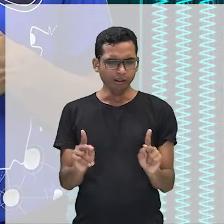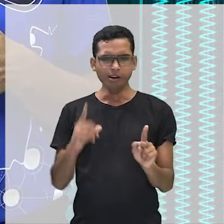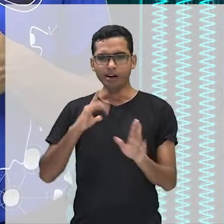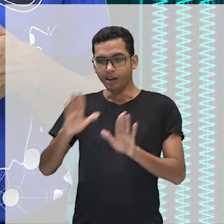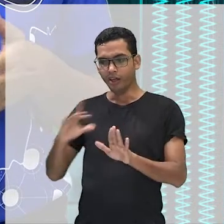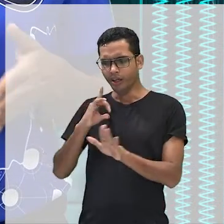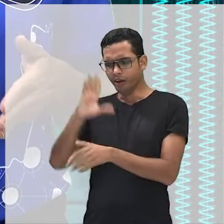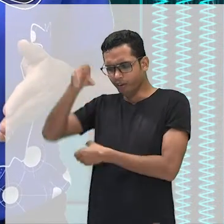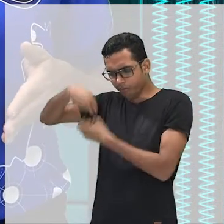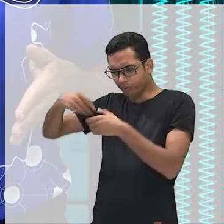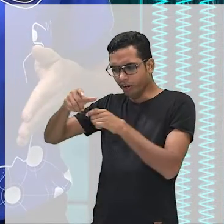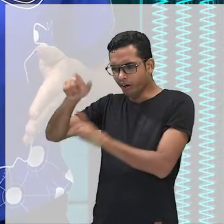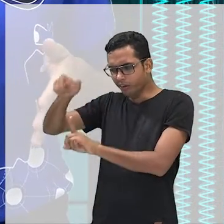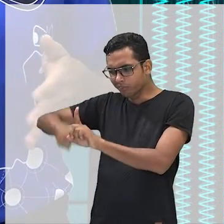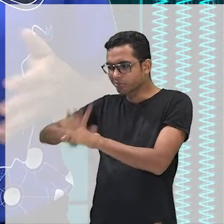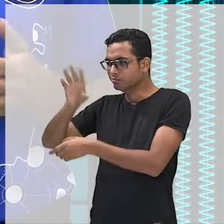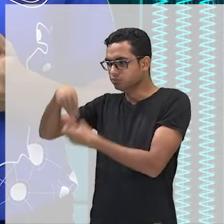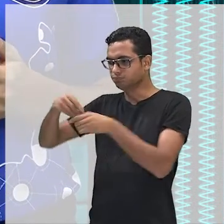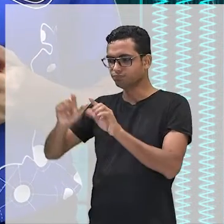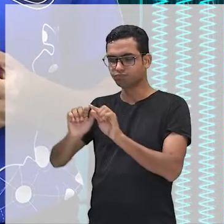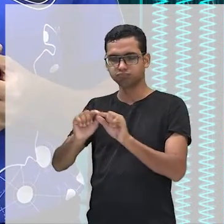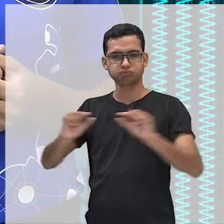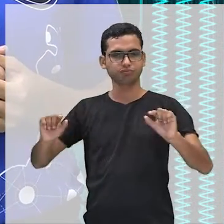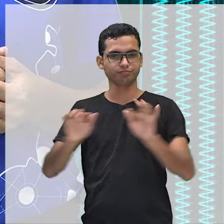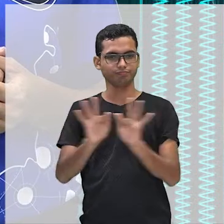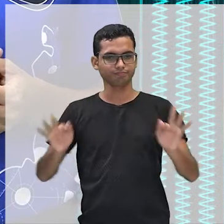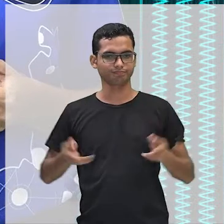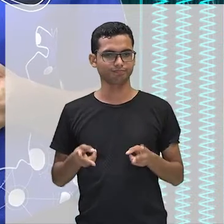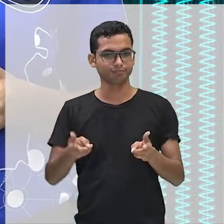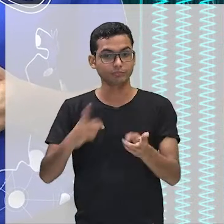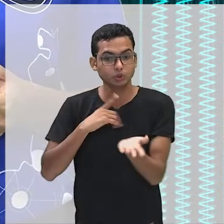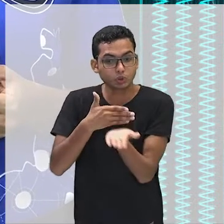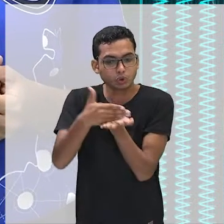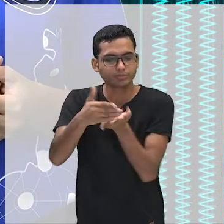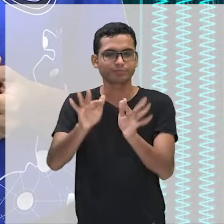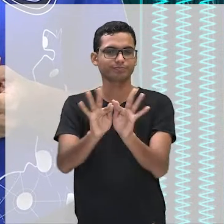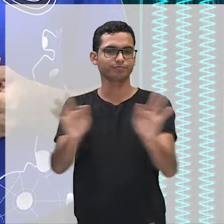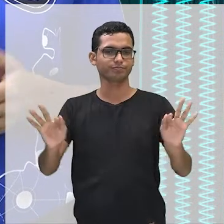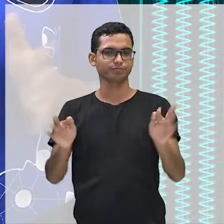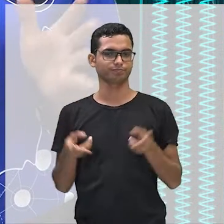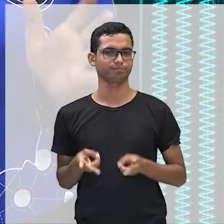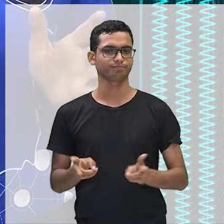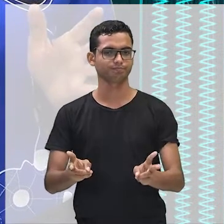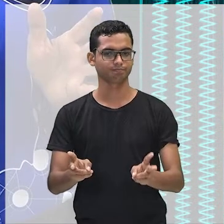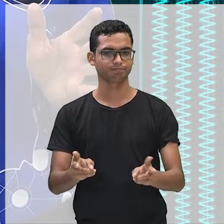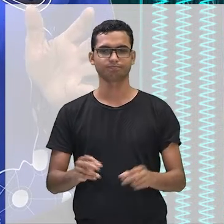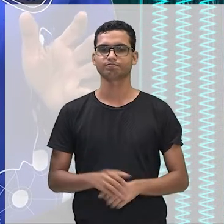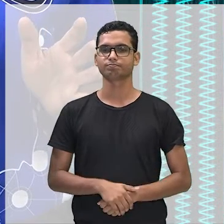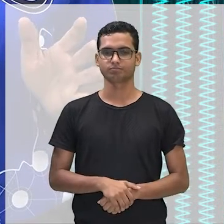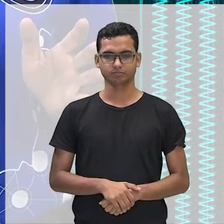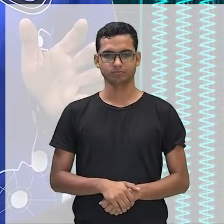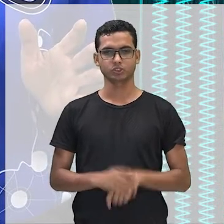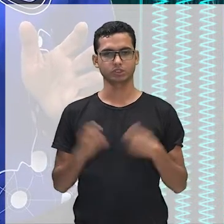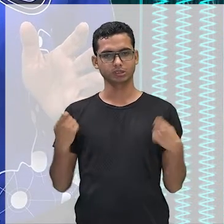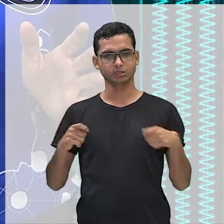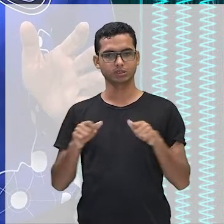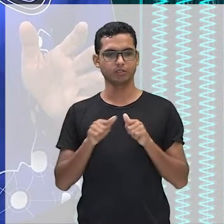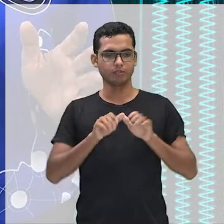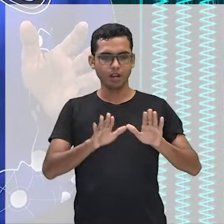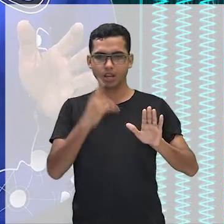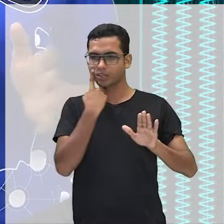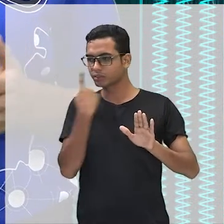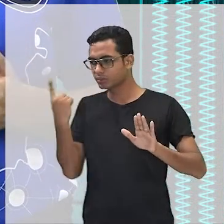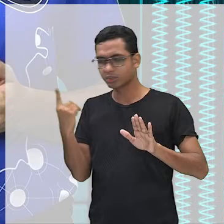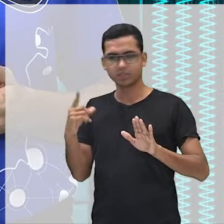um lugarzinho na frase, e é sempre no começo da frase, no começo da oração. Então, ele tem que ficar lá, ele não pode ficar aqui